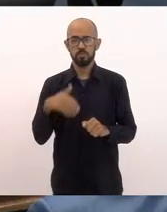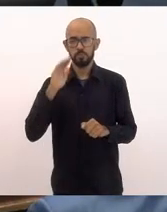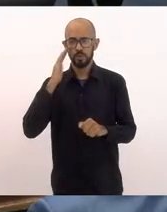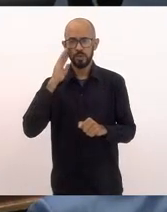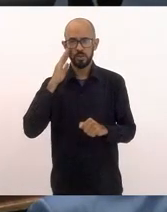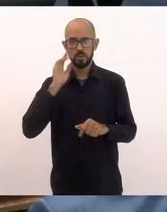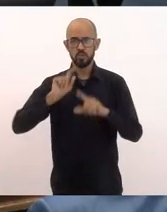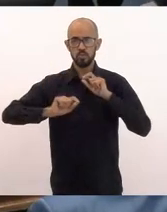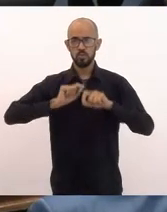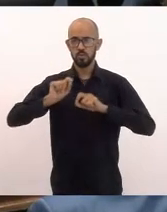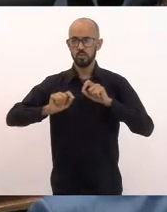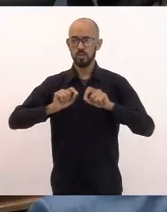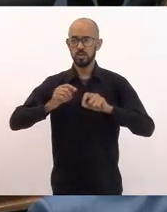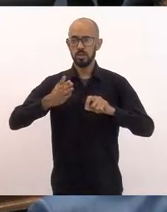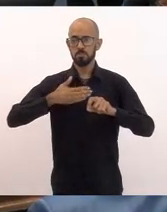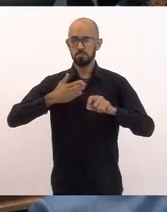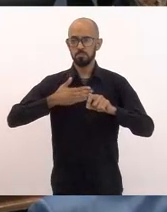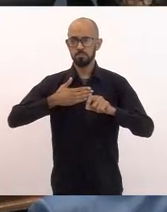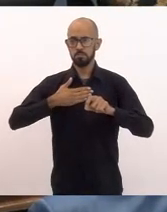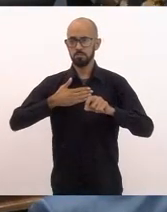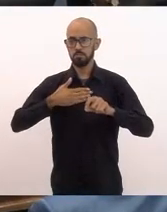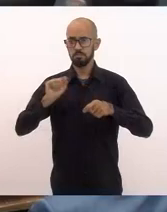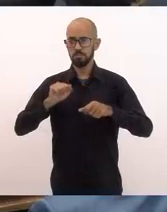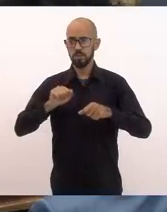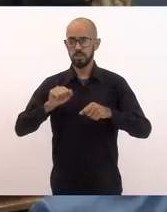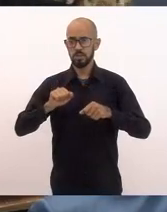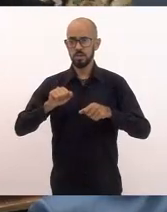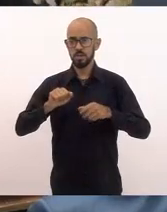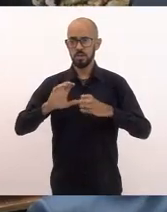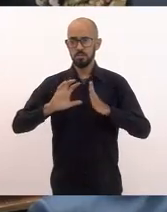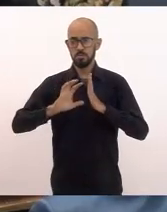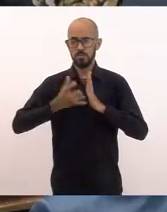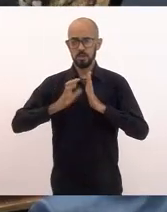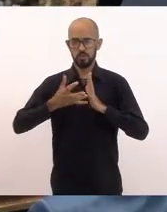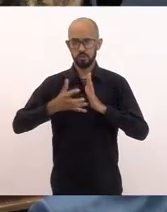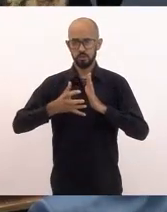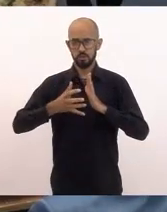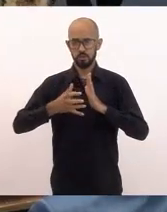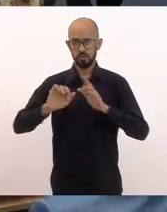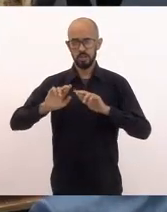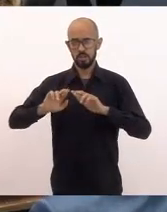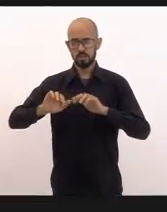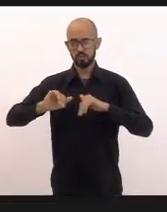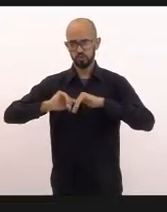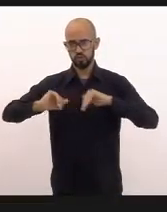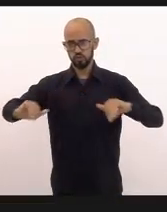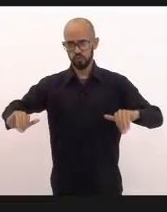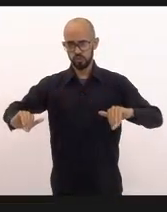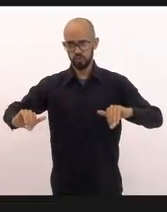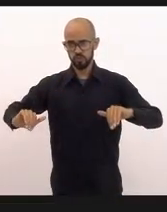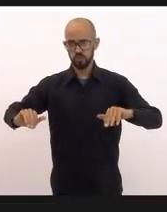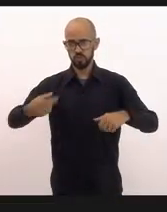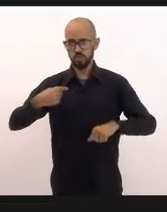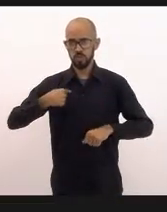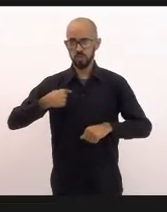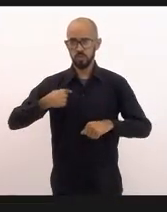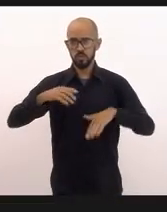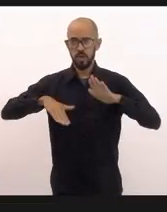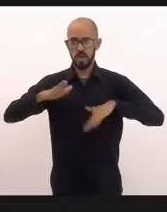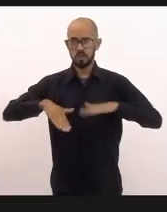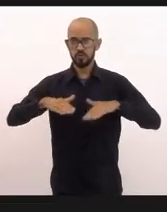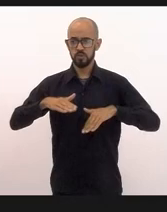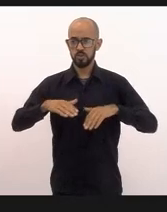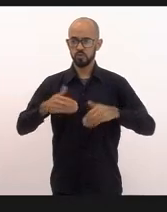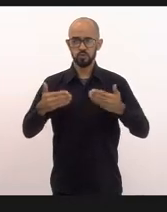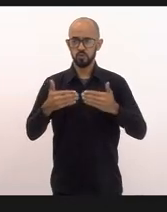entendendo que a minha bancada é uma bancada que está dividida, né? Eu às vezes discordo da